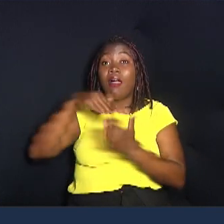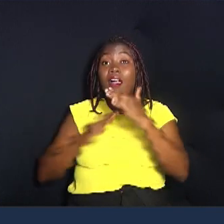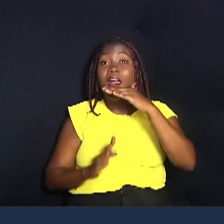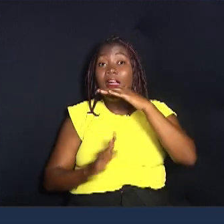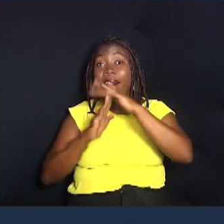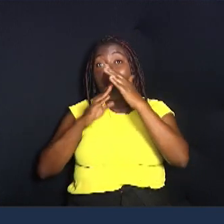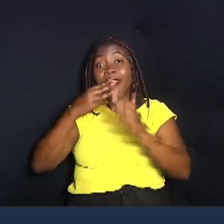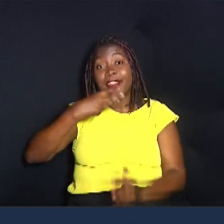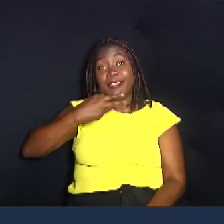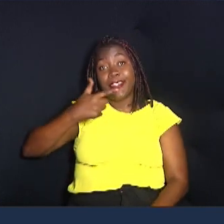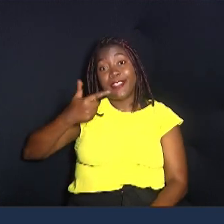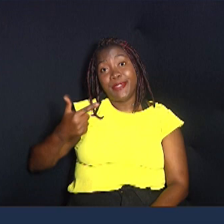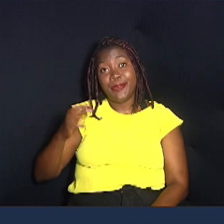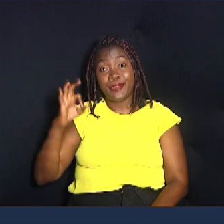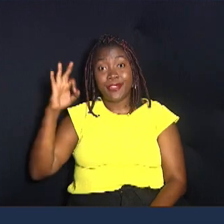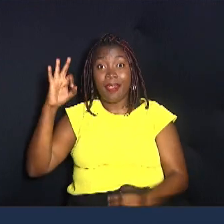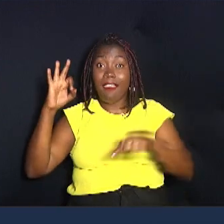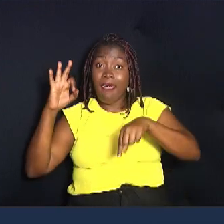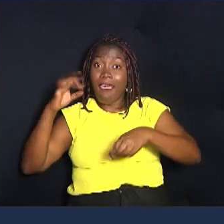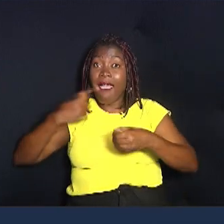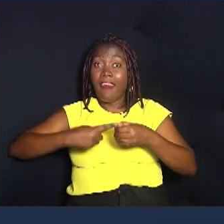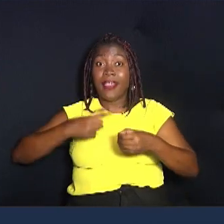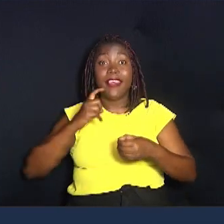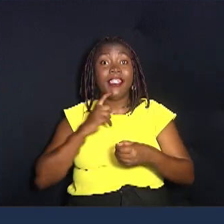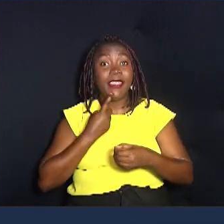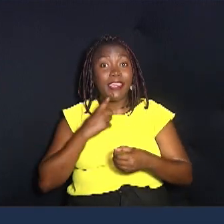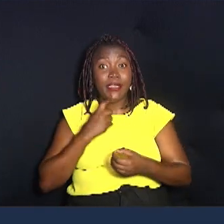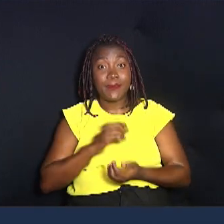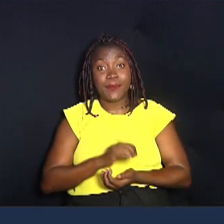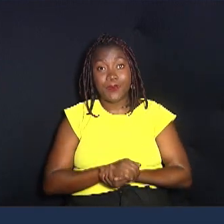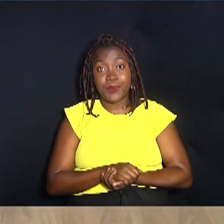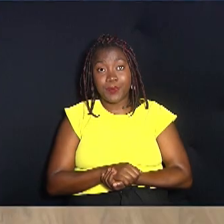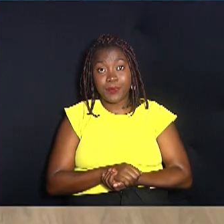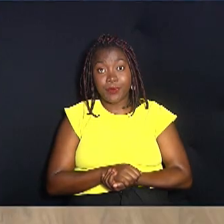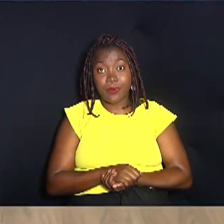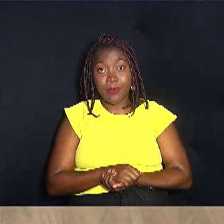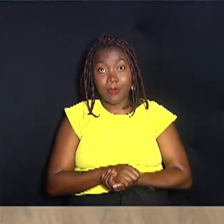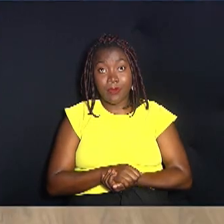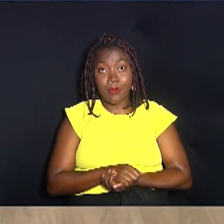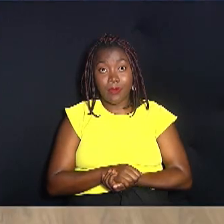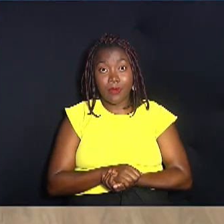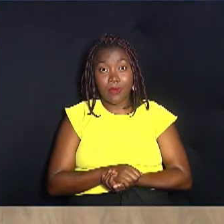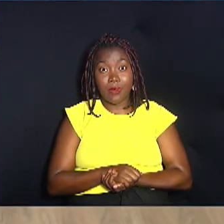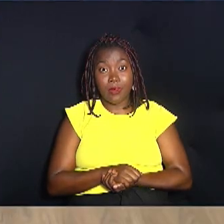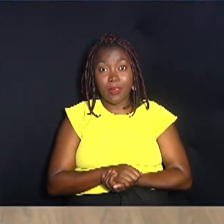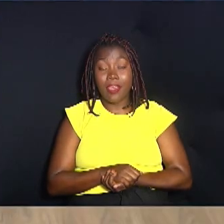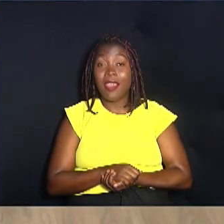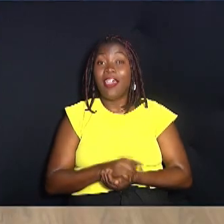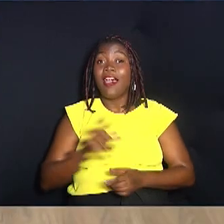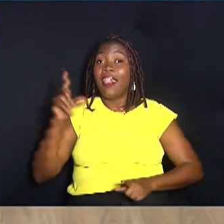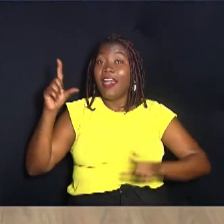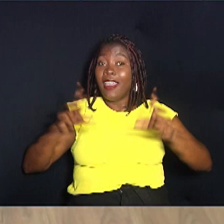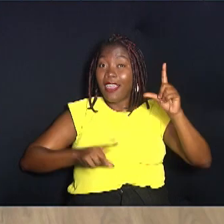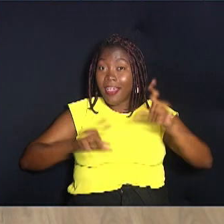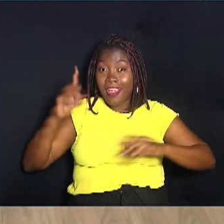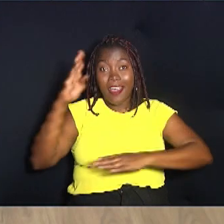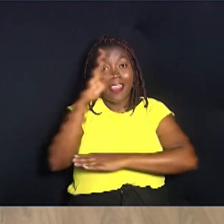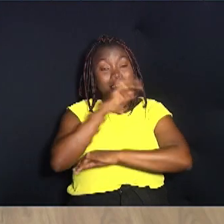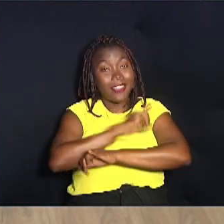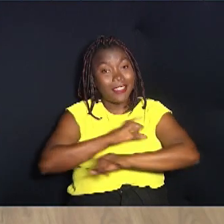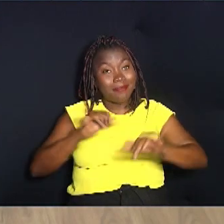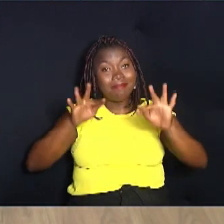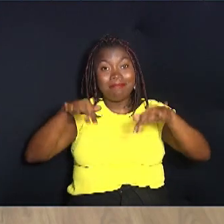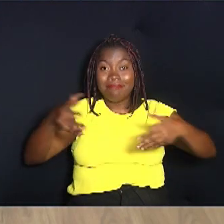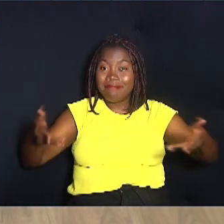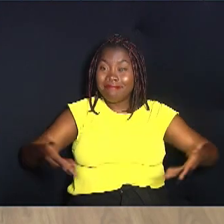32 graus aqui na cidade de Campinas. O Jornal Câmara Notícia fica por aqui.